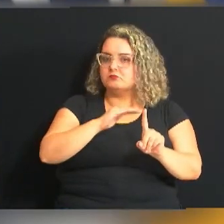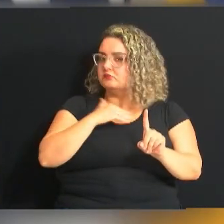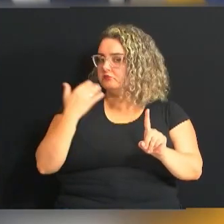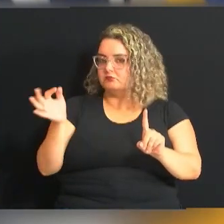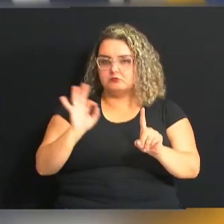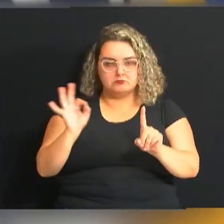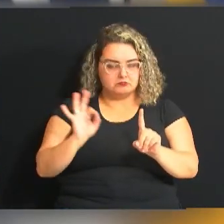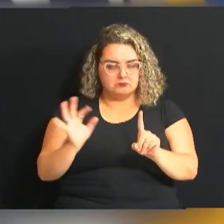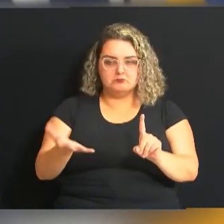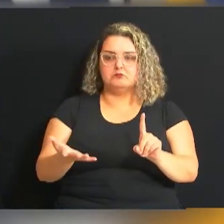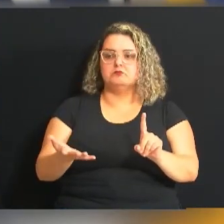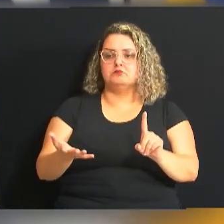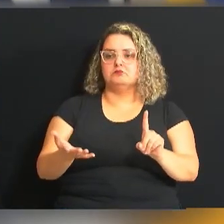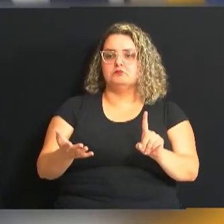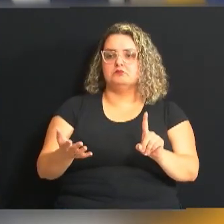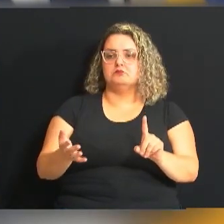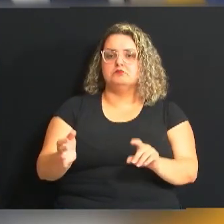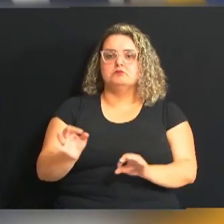de parturientes.